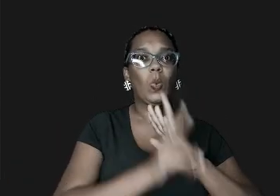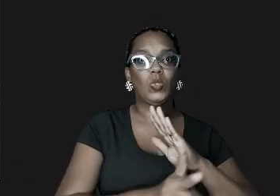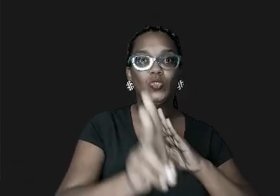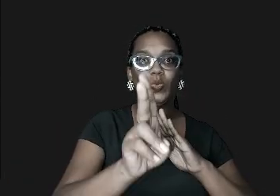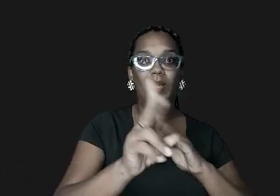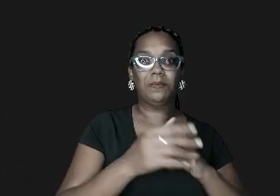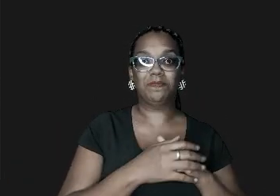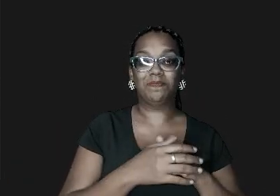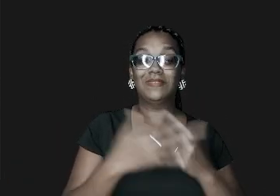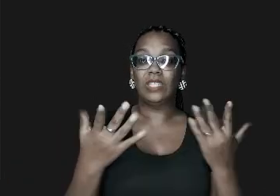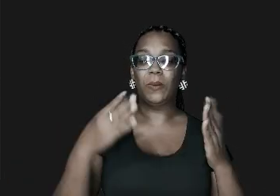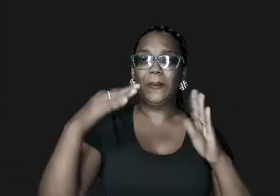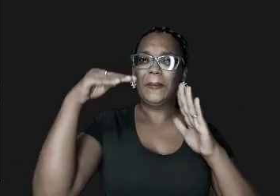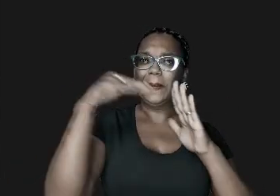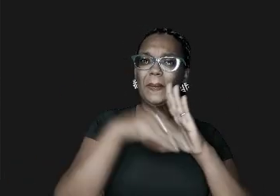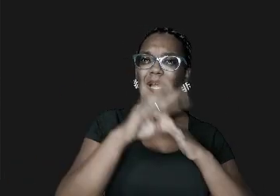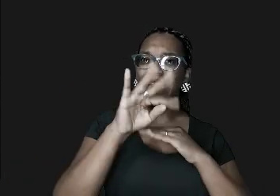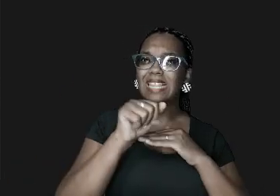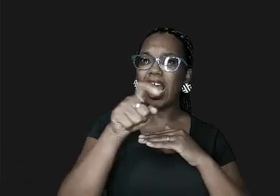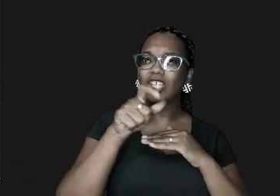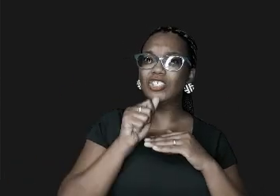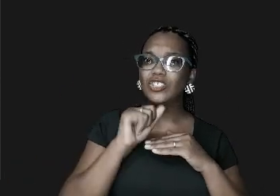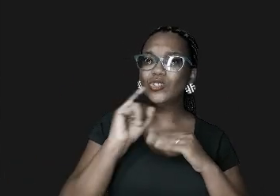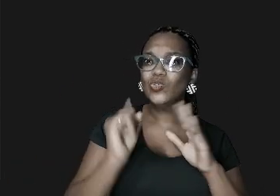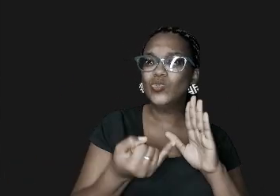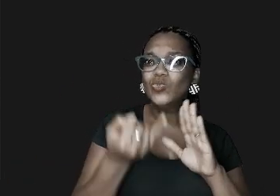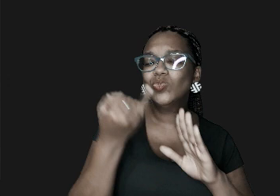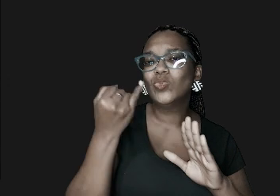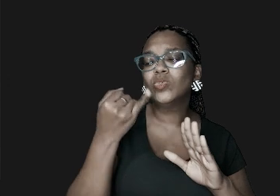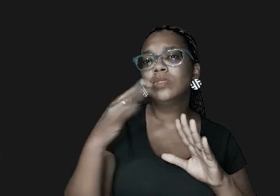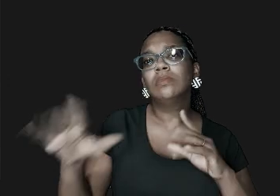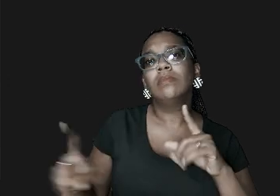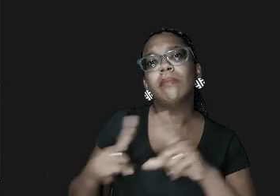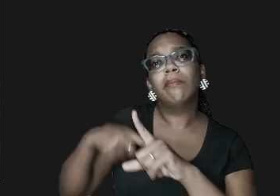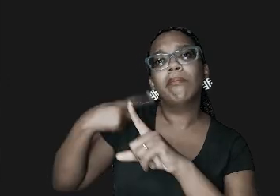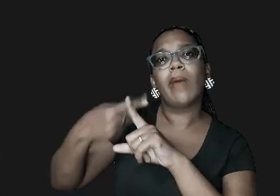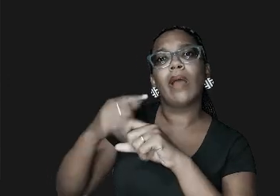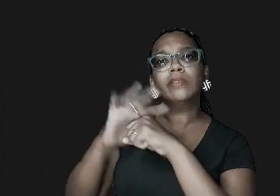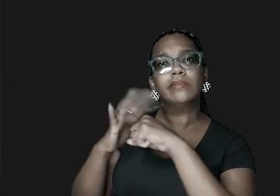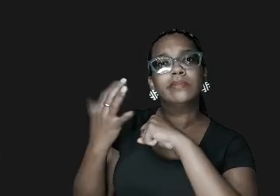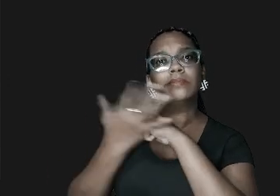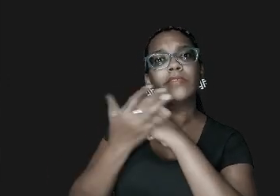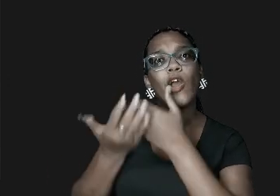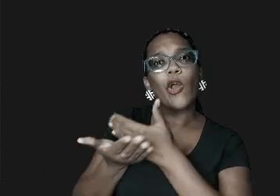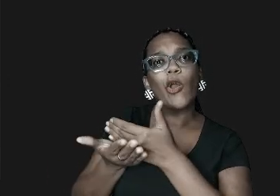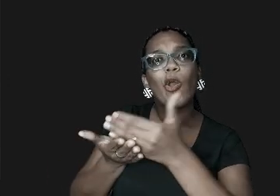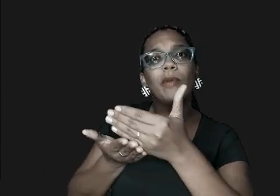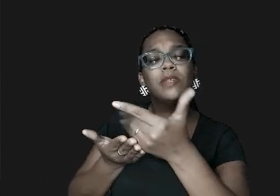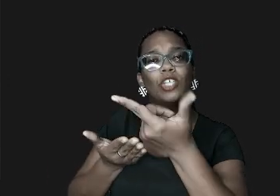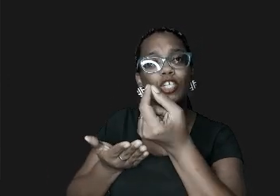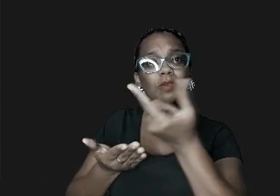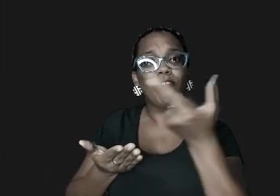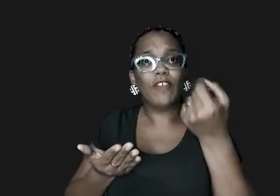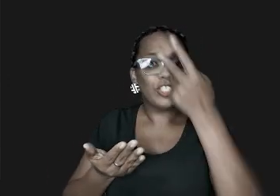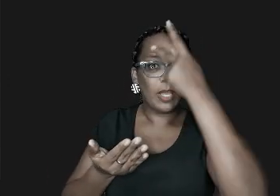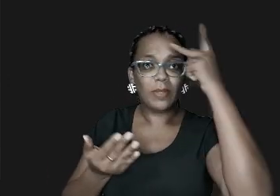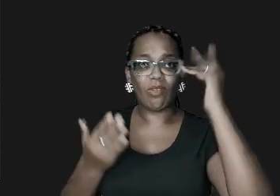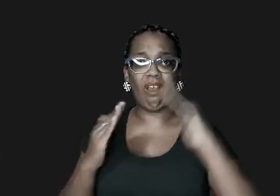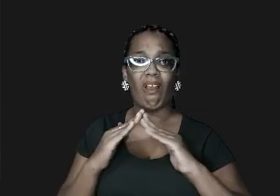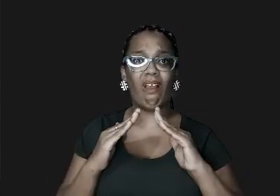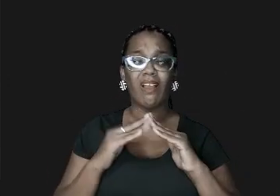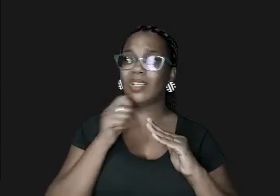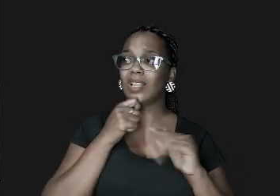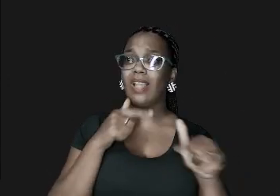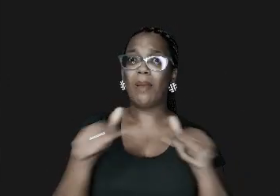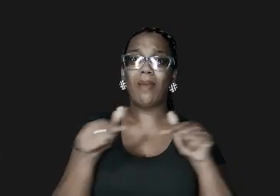correr risco para ter a mesma rentabilidade Então esse movimento de queda de taxa de juros somado a um início de pandemia ali no